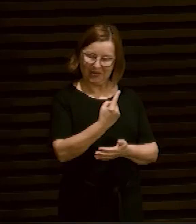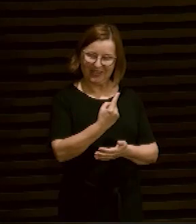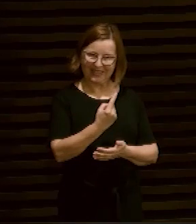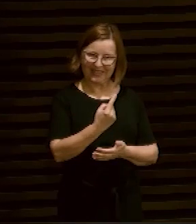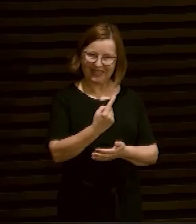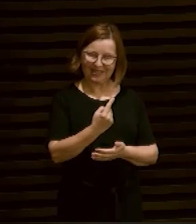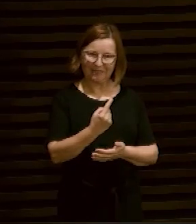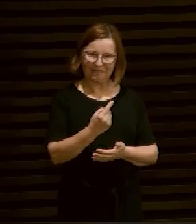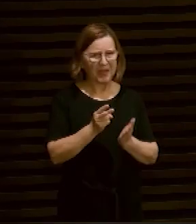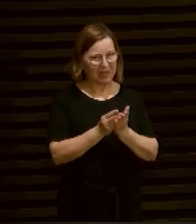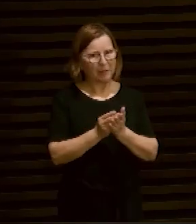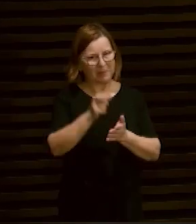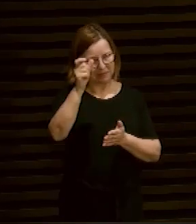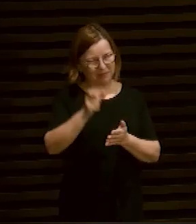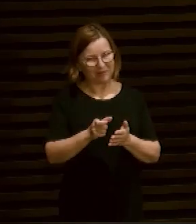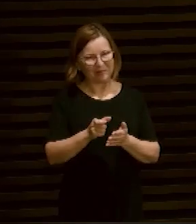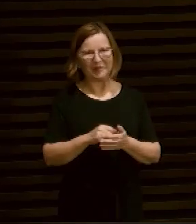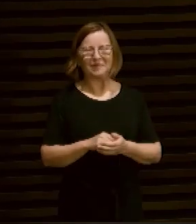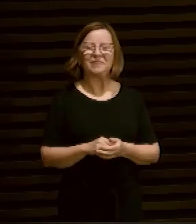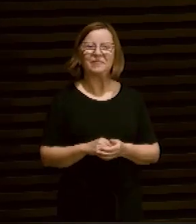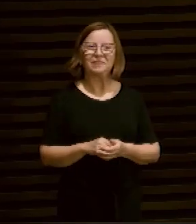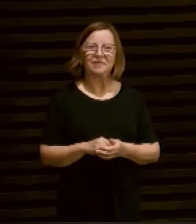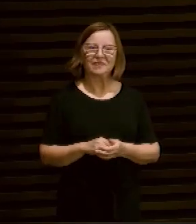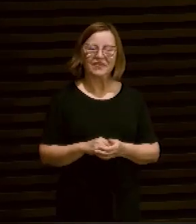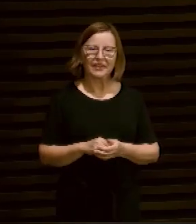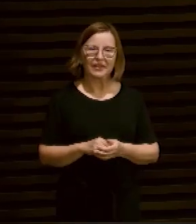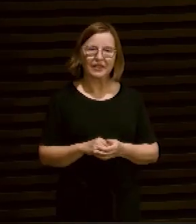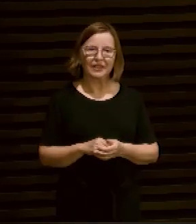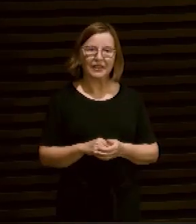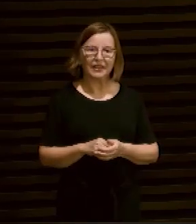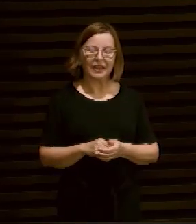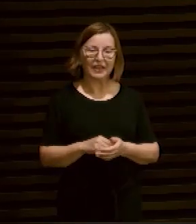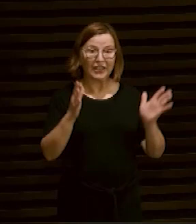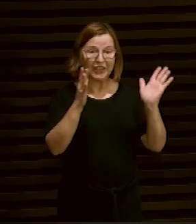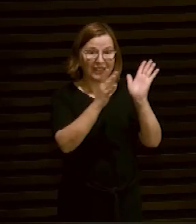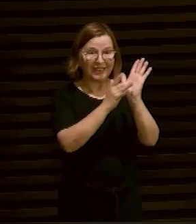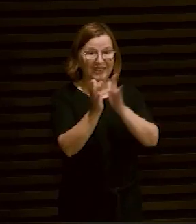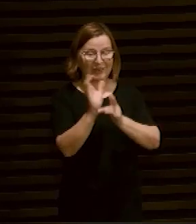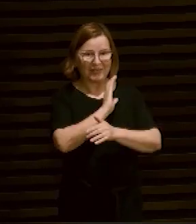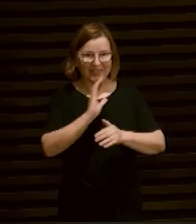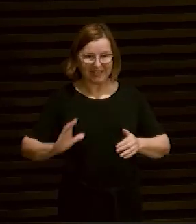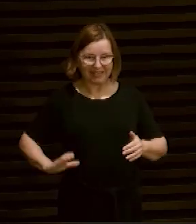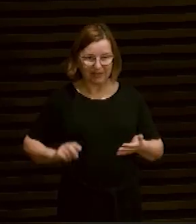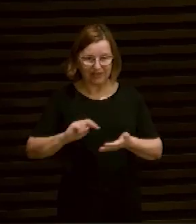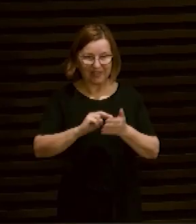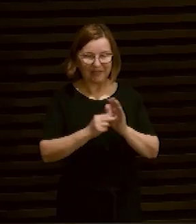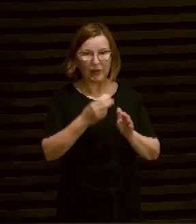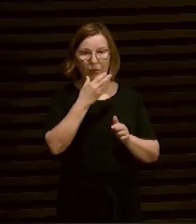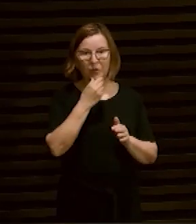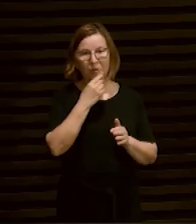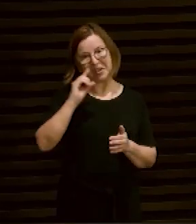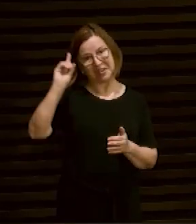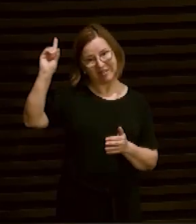Deus. E depois, Jesus Cristo é o homem-Deus.